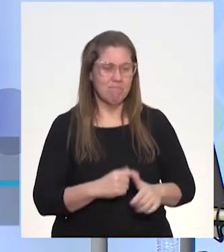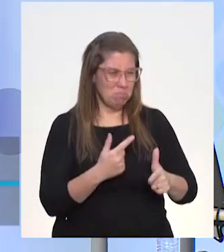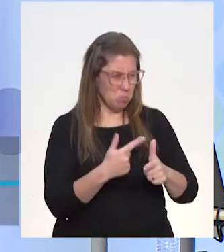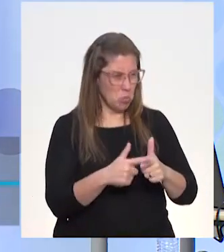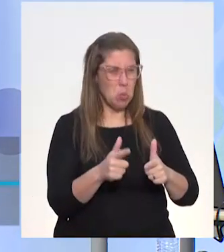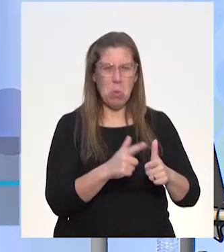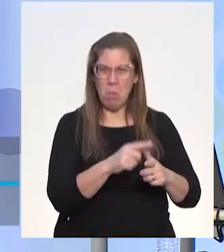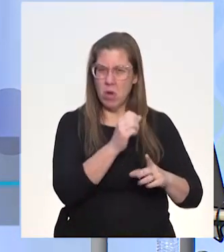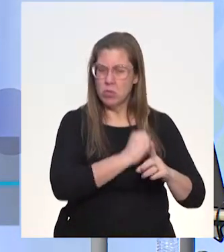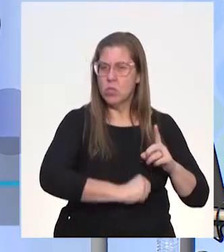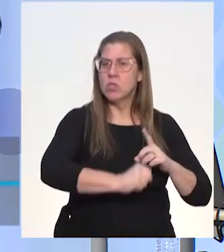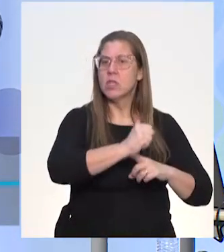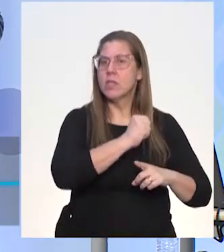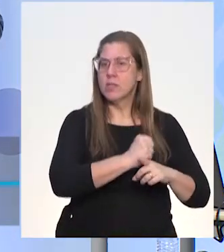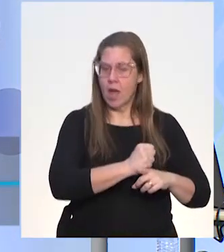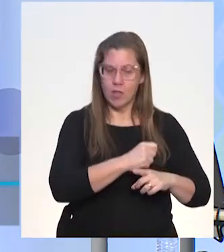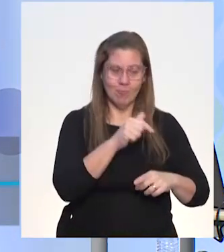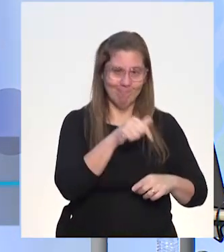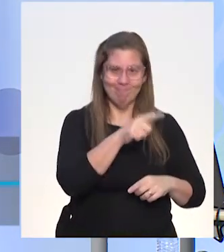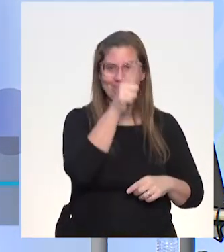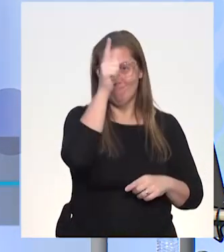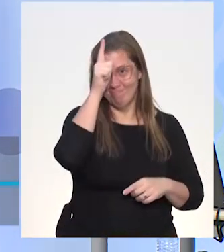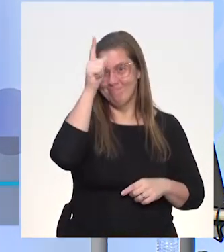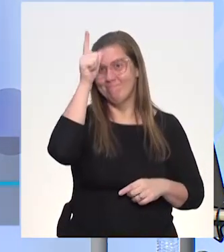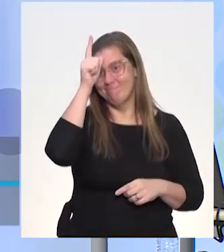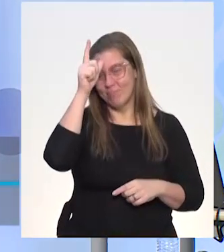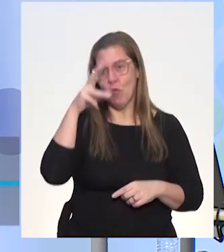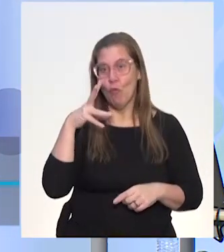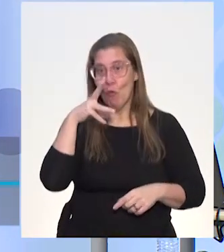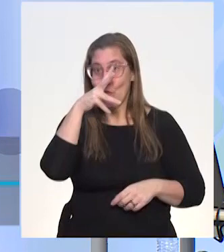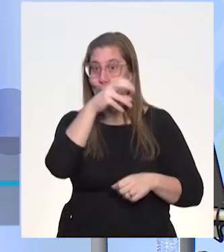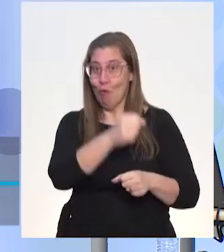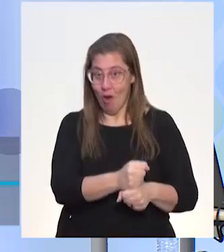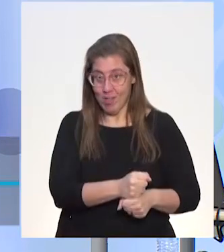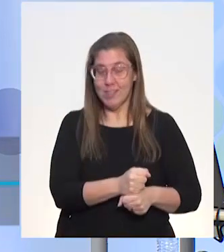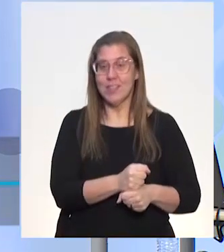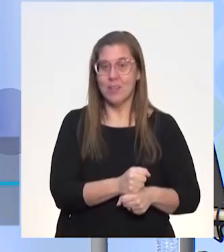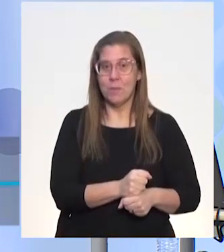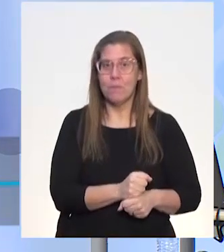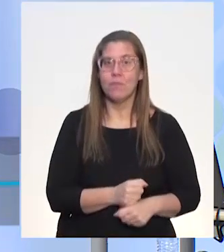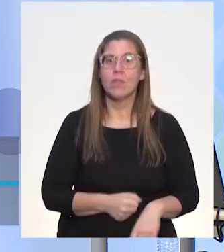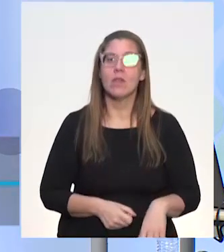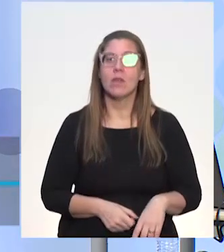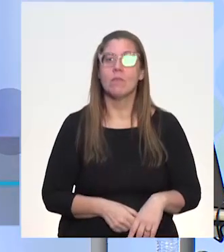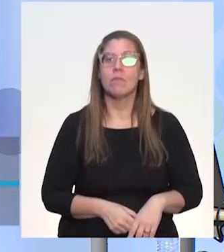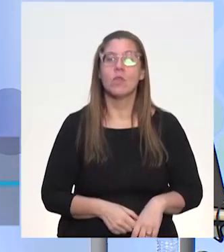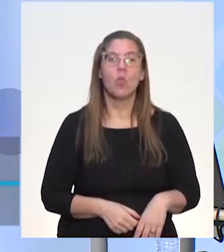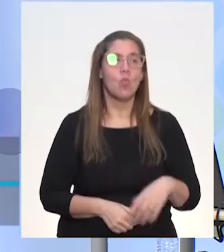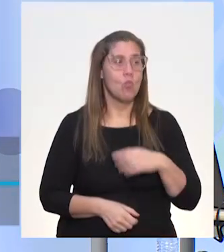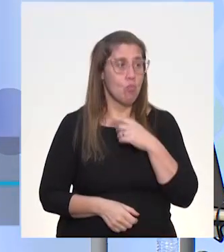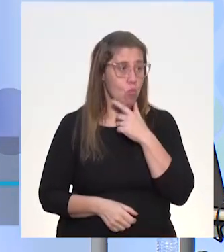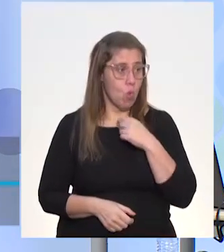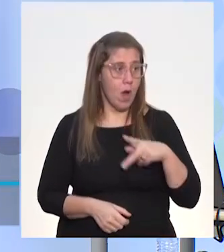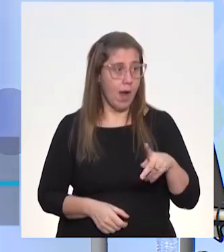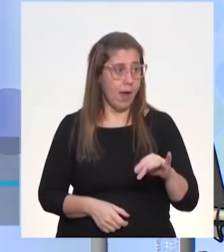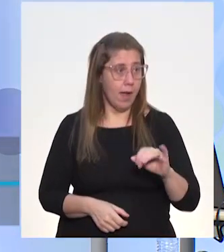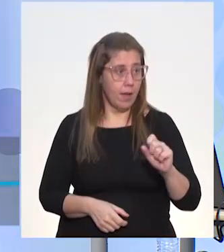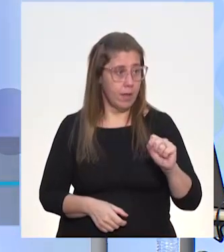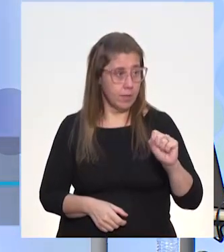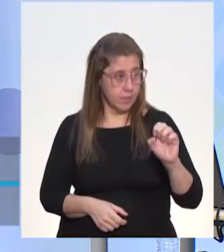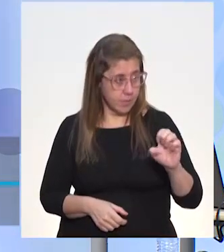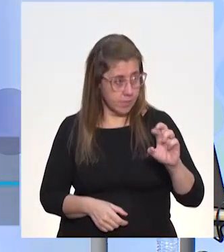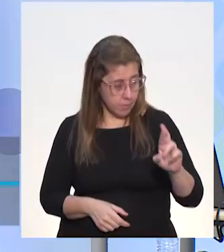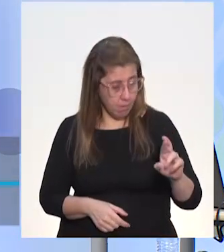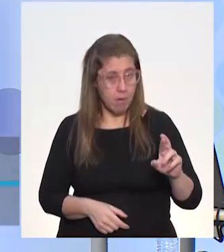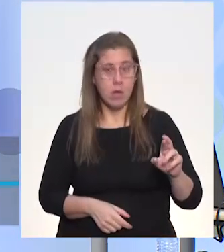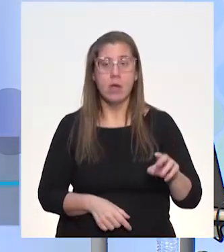sociais dentro do Reich alemão que forçam a renúncia do Kaiser. Lembrando a vocês que